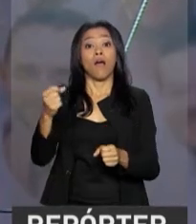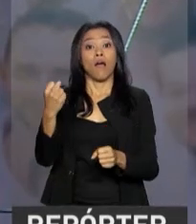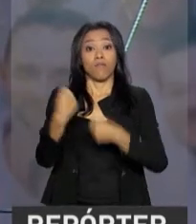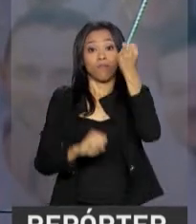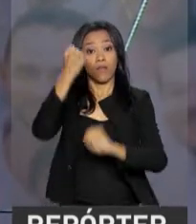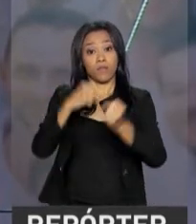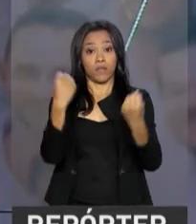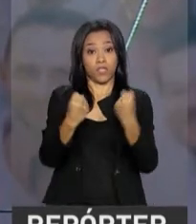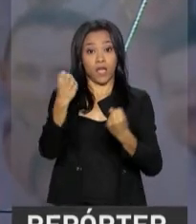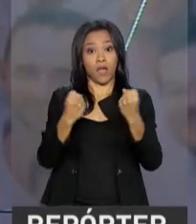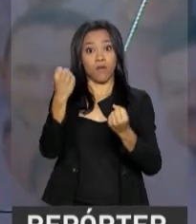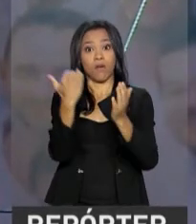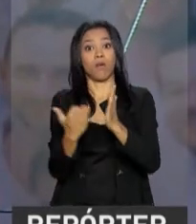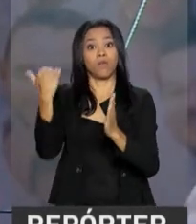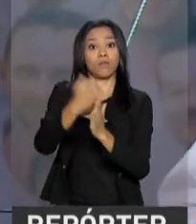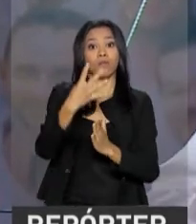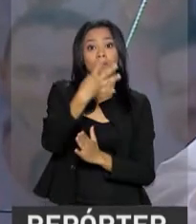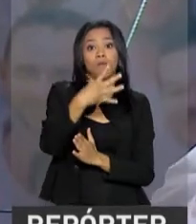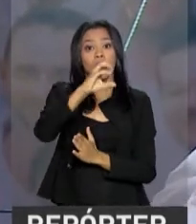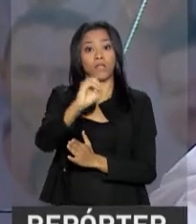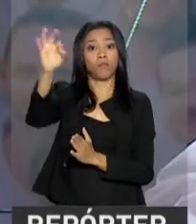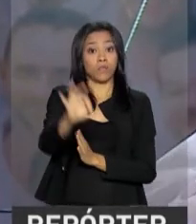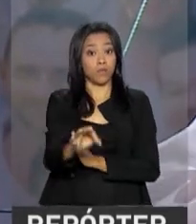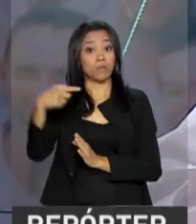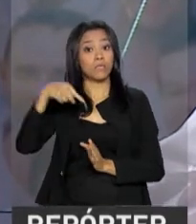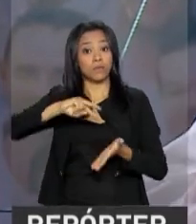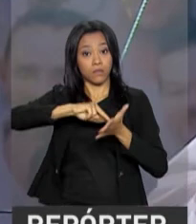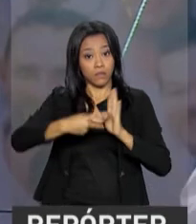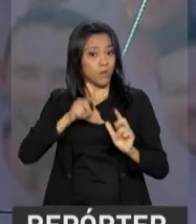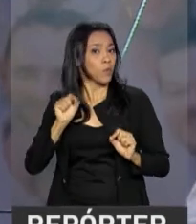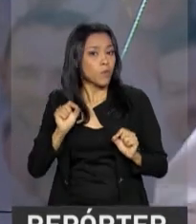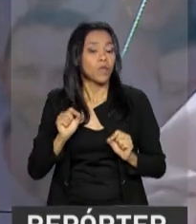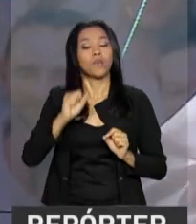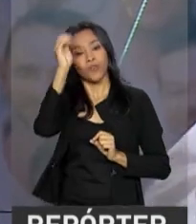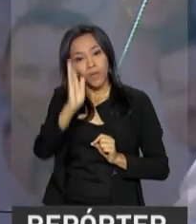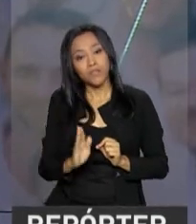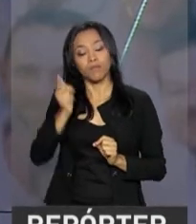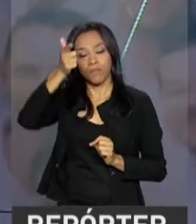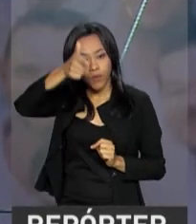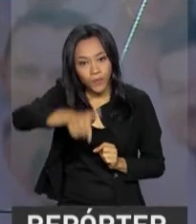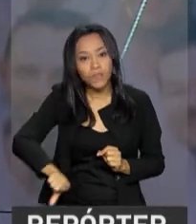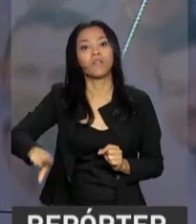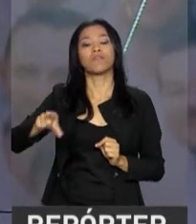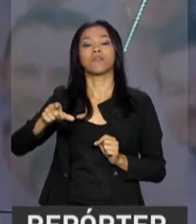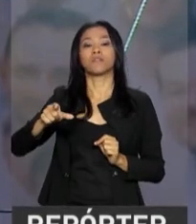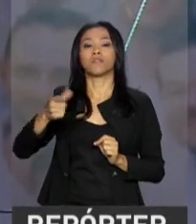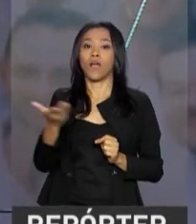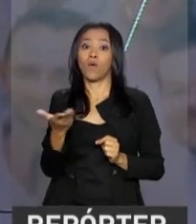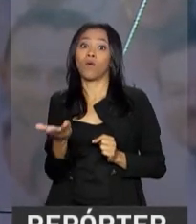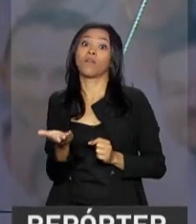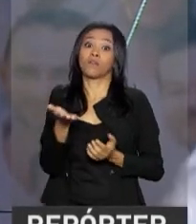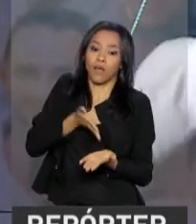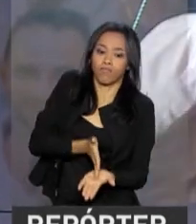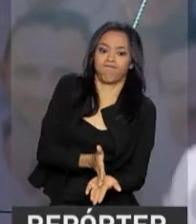impressionantes 40%. Isso significa que o Brasil, de novo, entrou na direção, agora sim